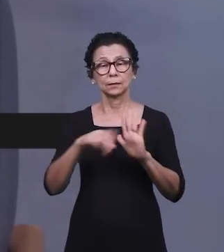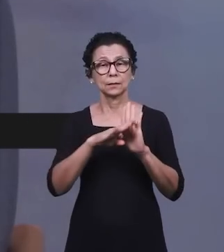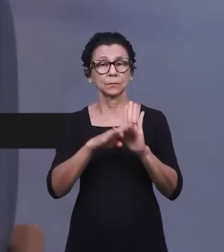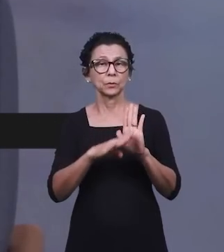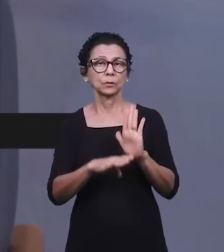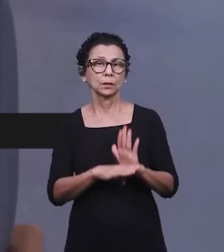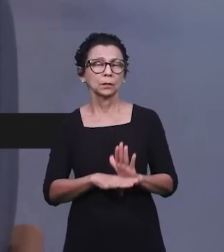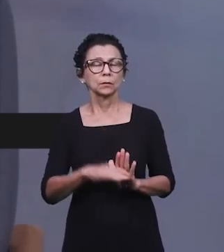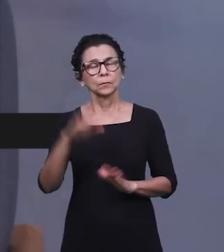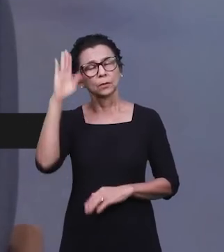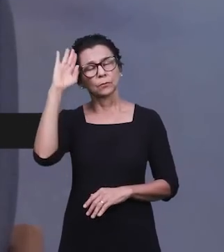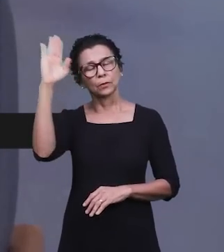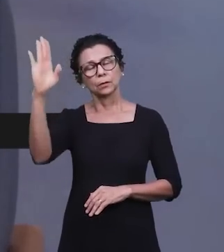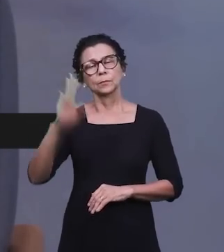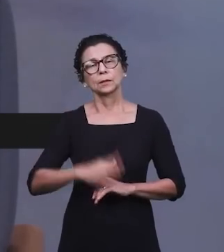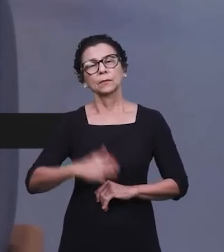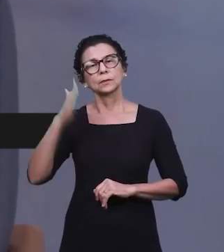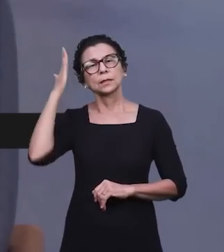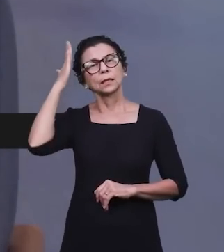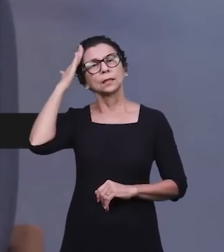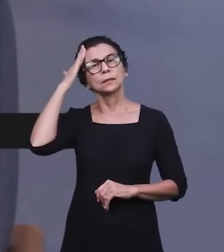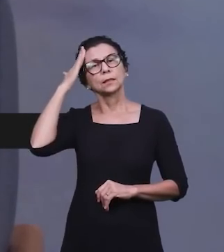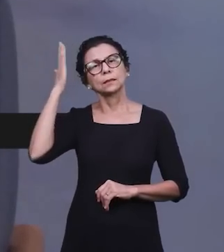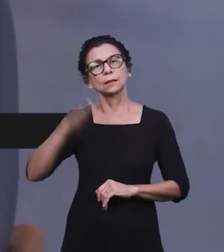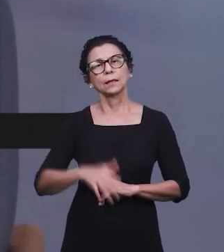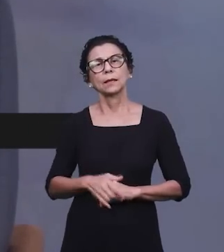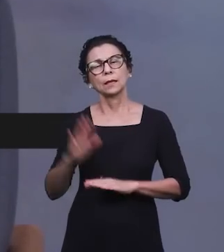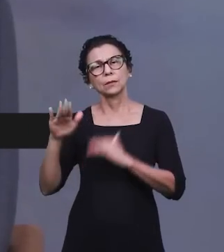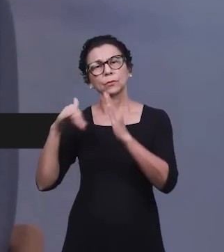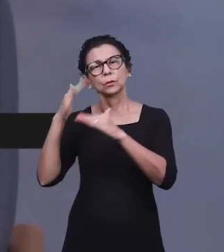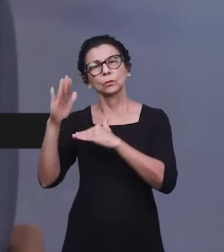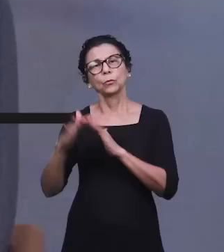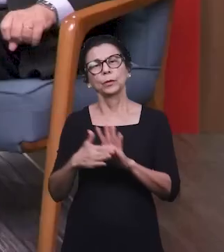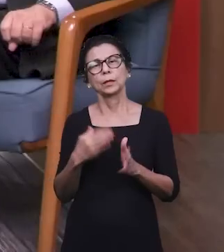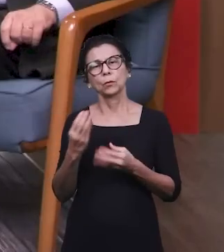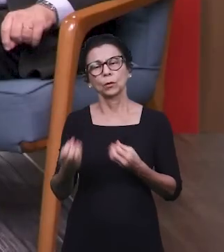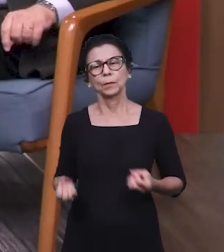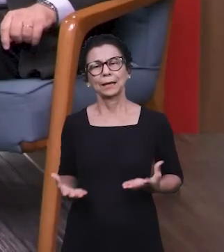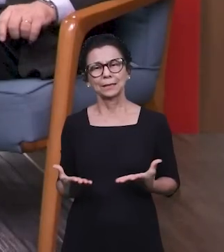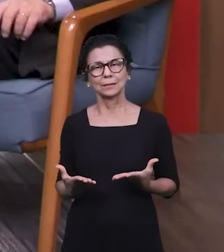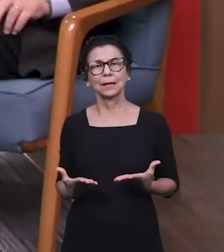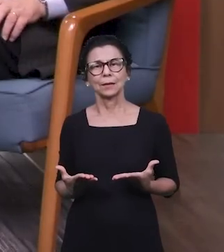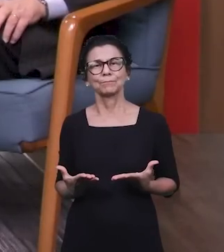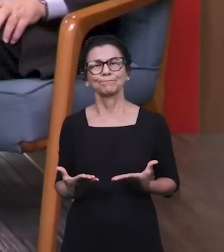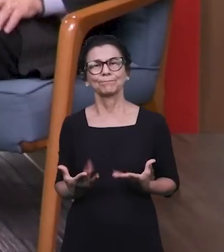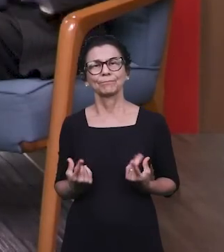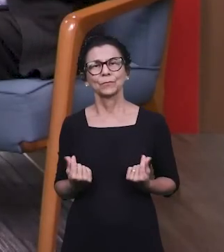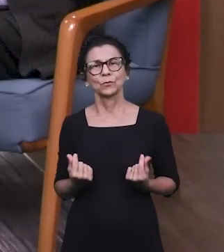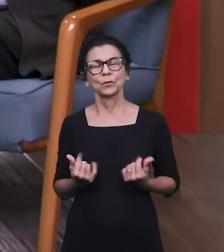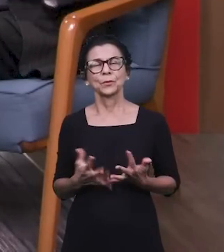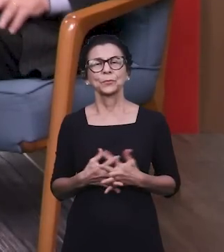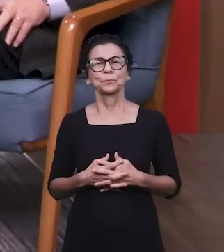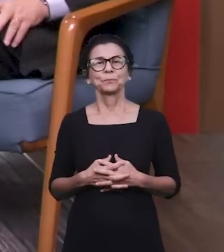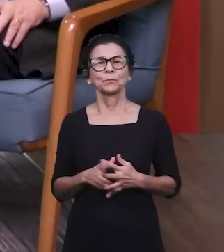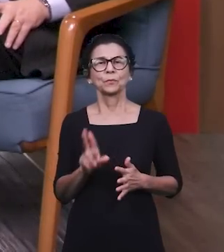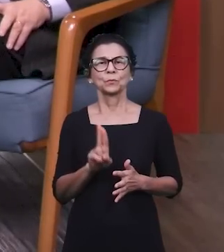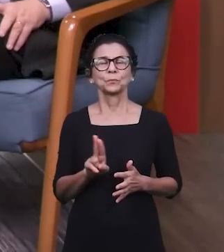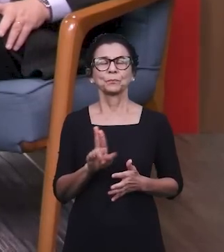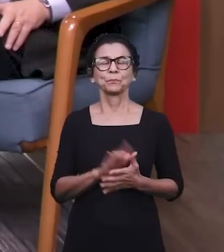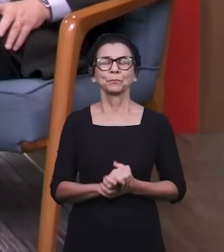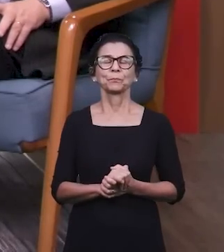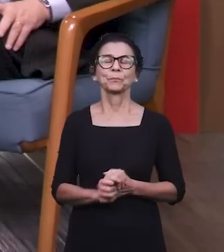são fundamentais para que a gente venha evoluir e aprender a lidar melhor com o nosso dinheiro. Bem, que bom. E tem